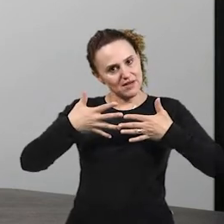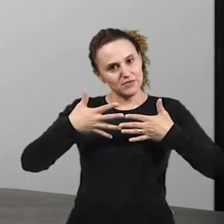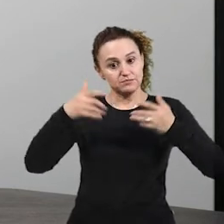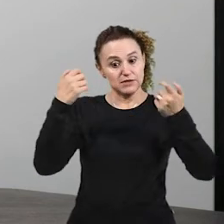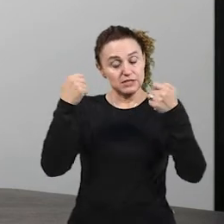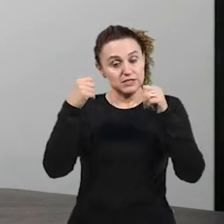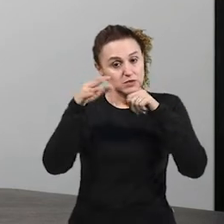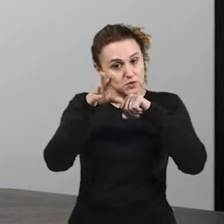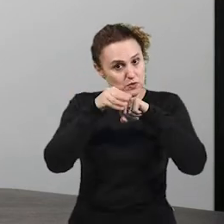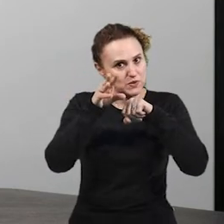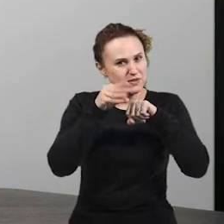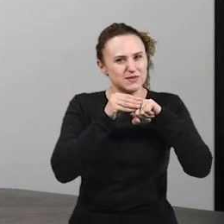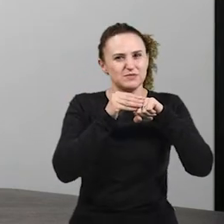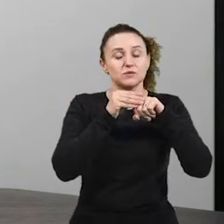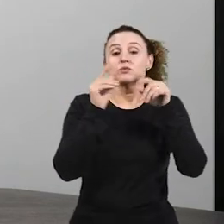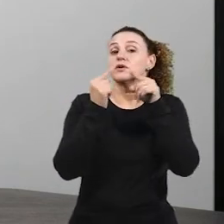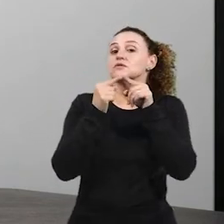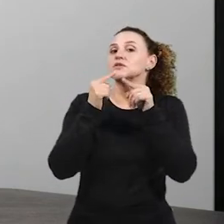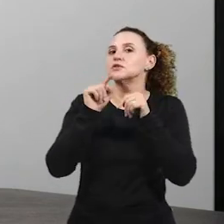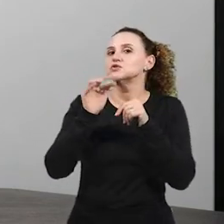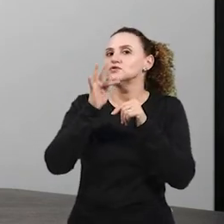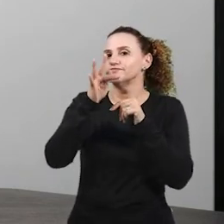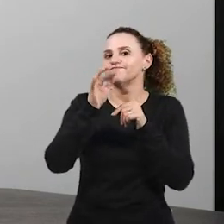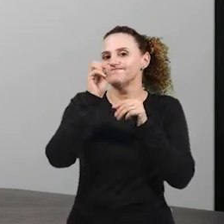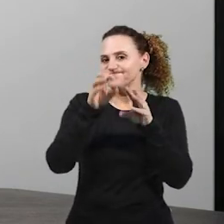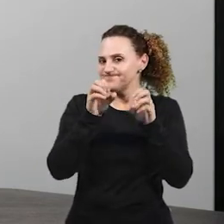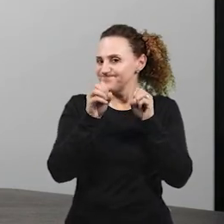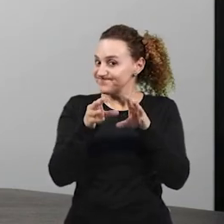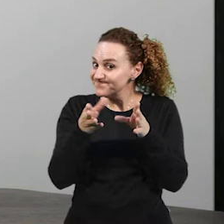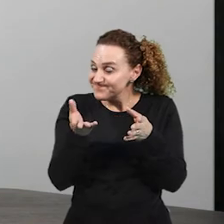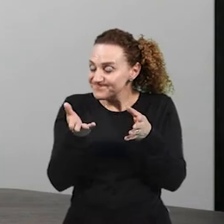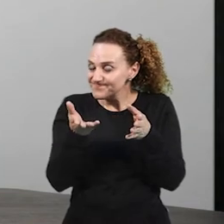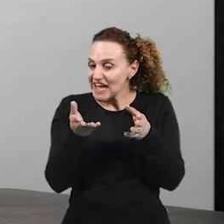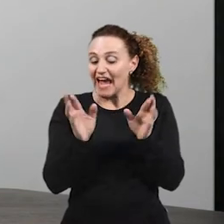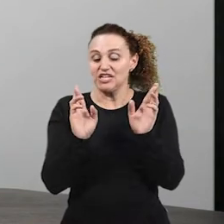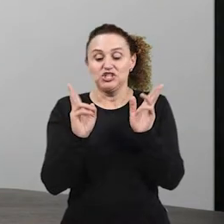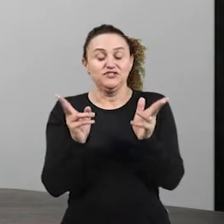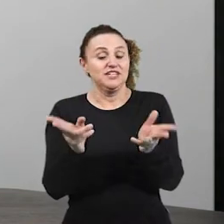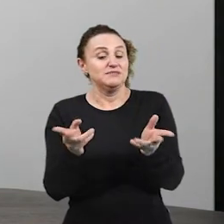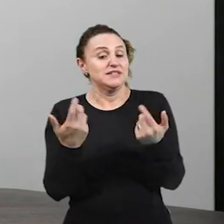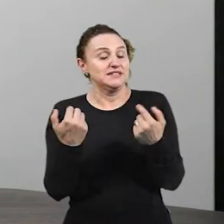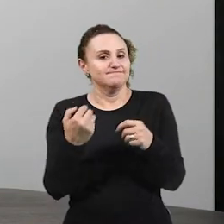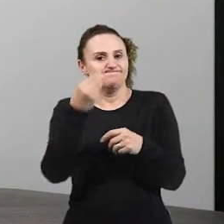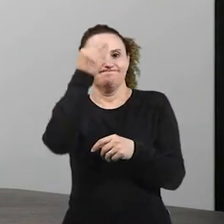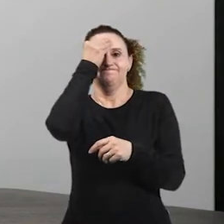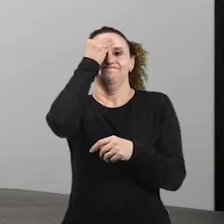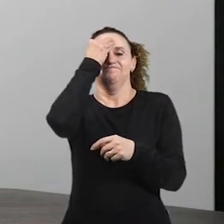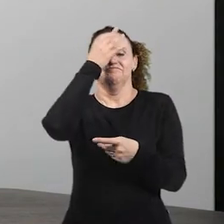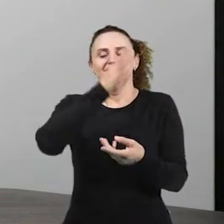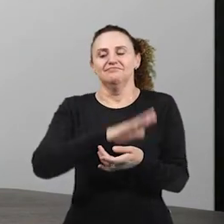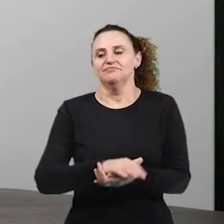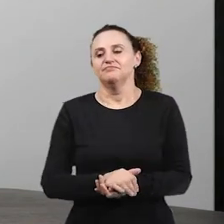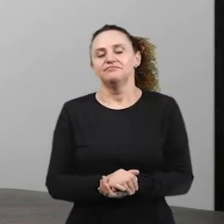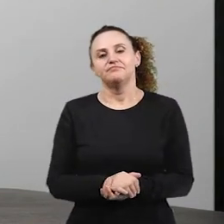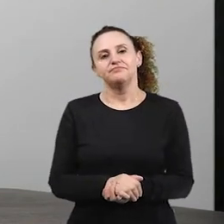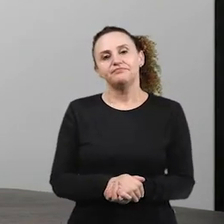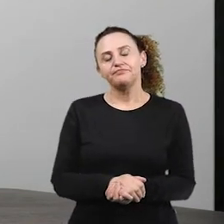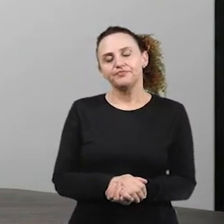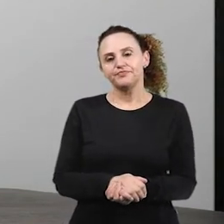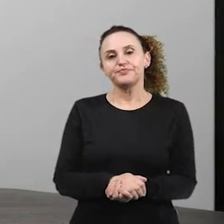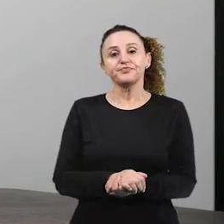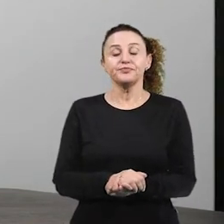ter um conhecimento para ensinar né então é diferente o processo é bom E